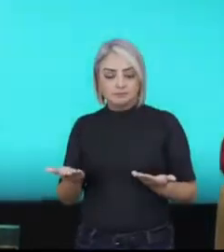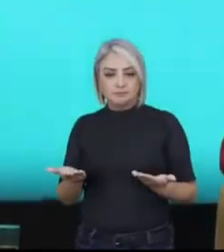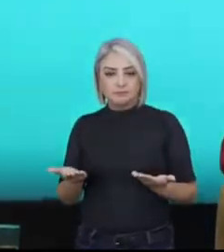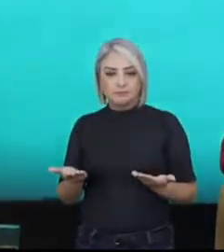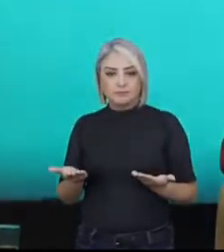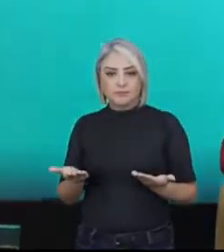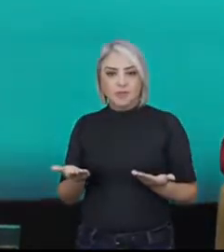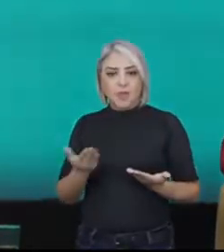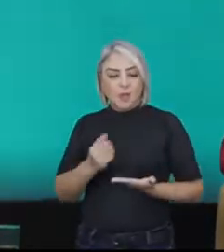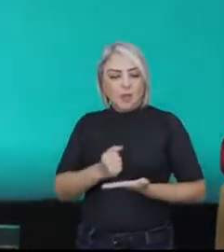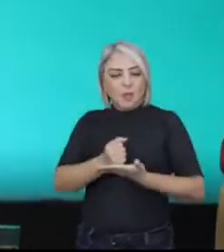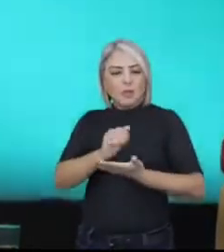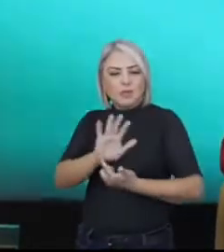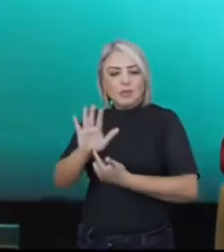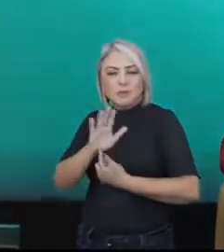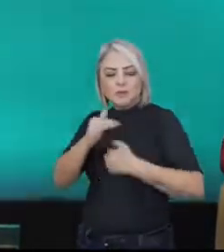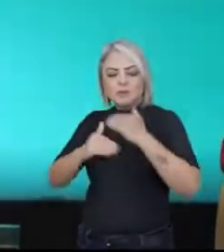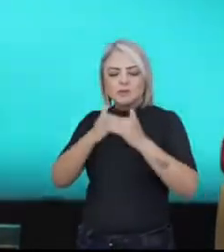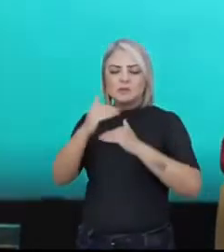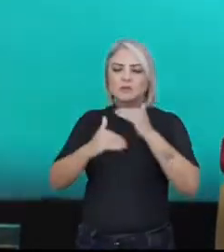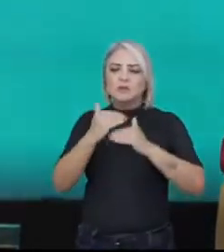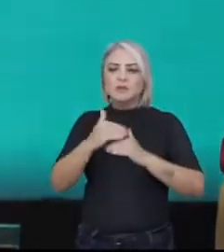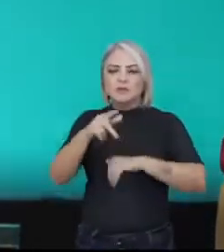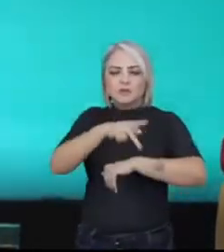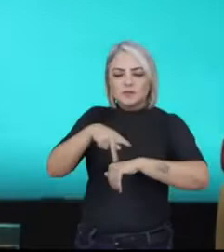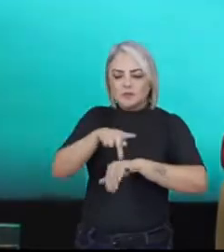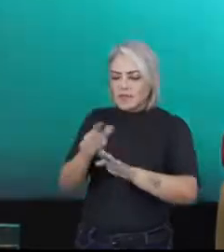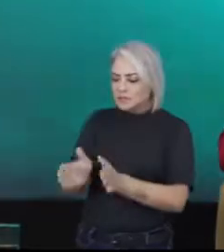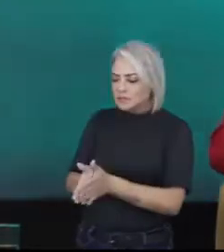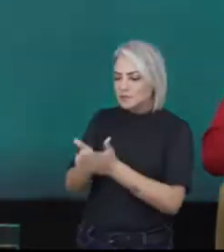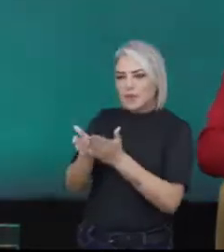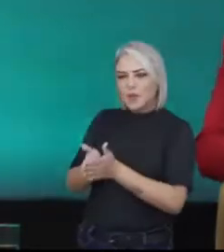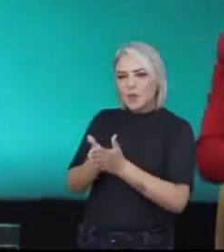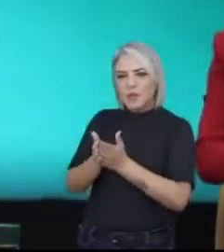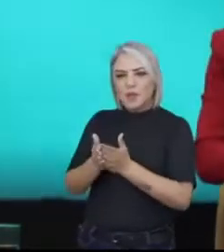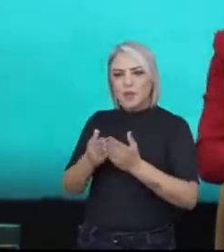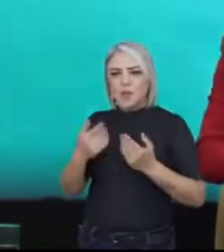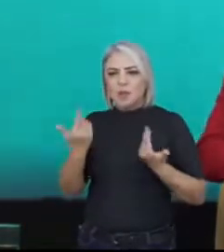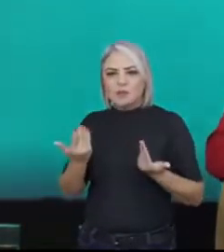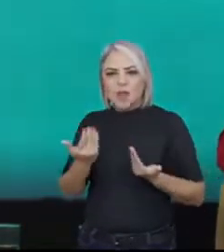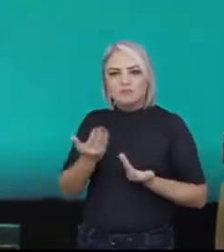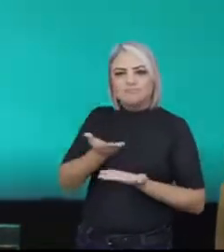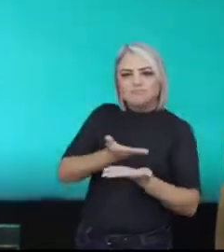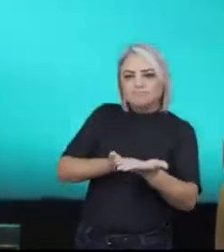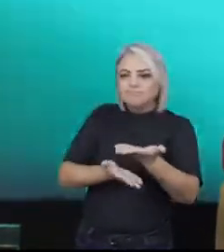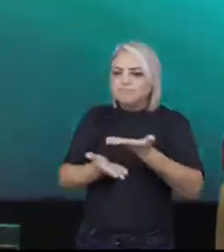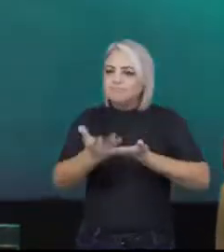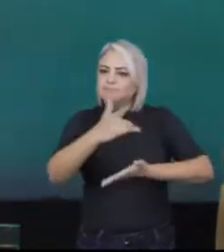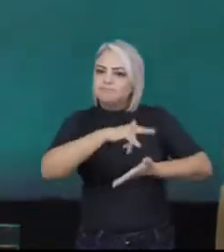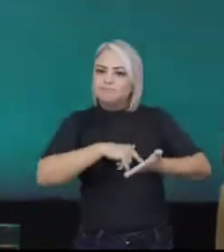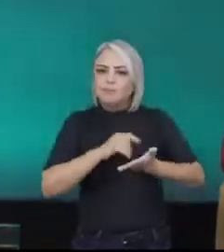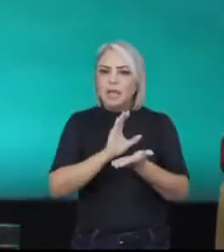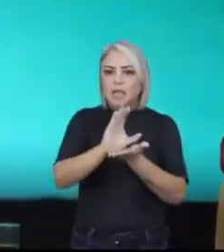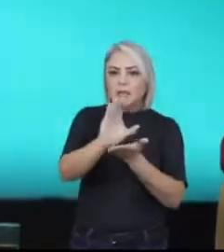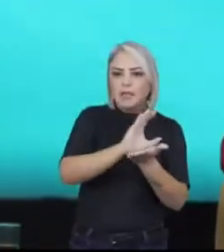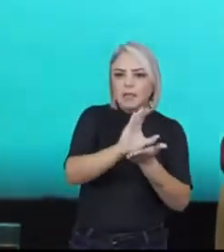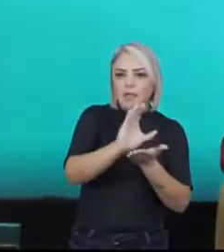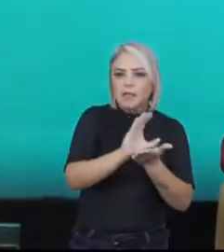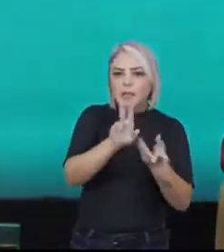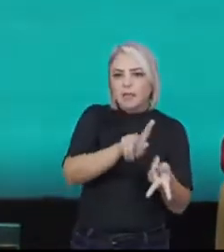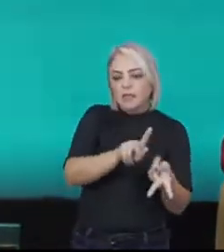para o desenvolvimento dos países pobres por meio de cooperação, investimento em transferência de